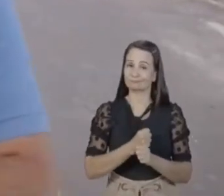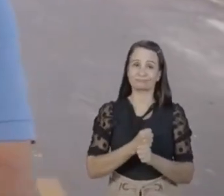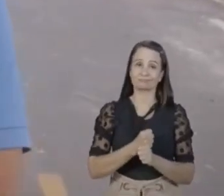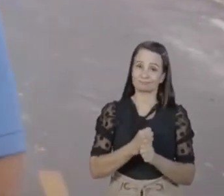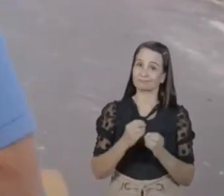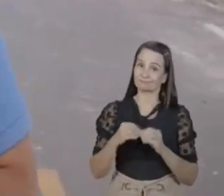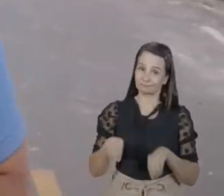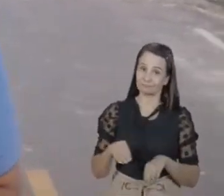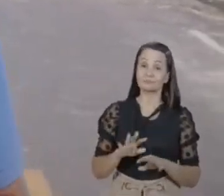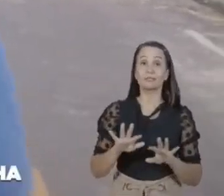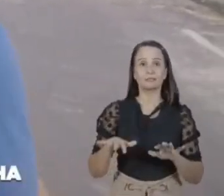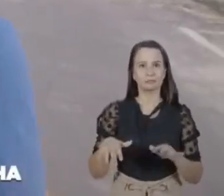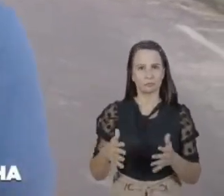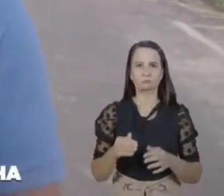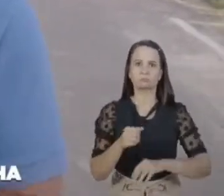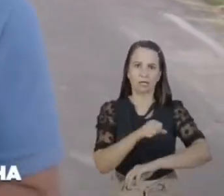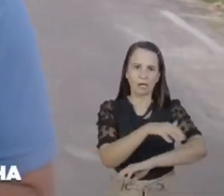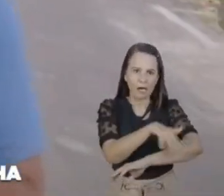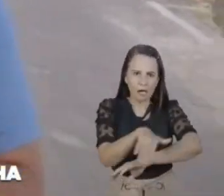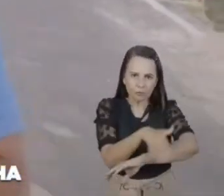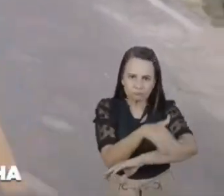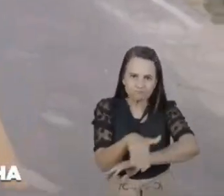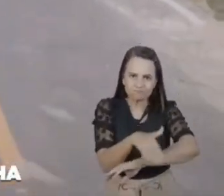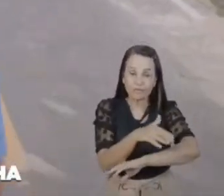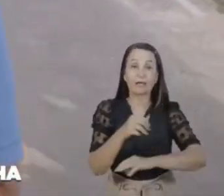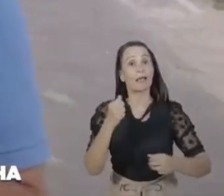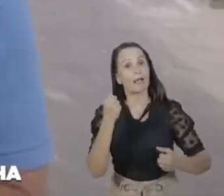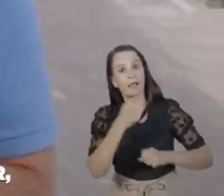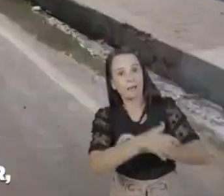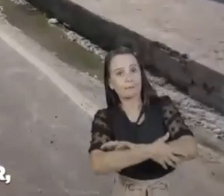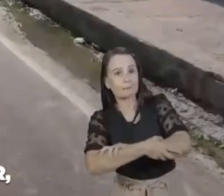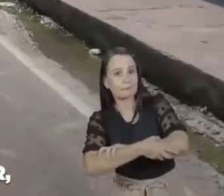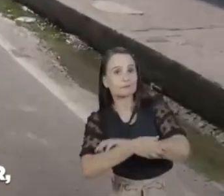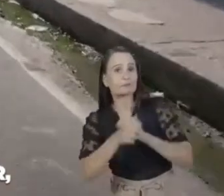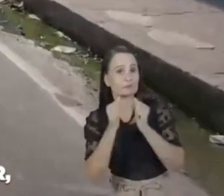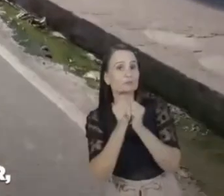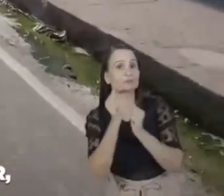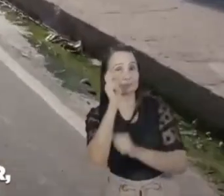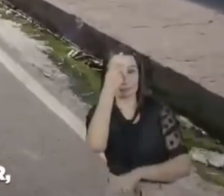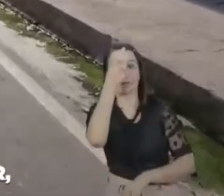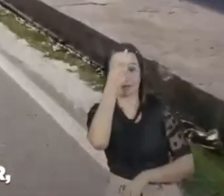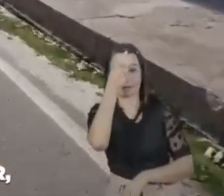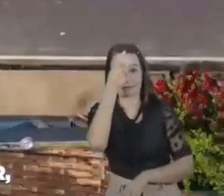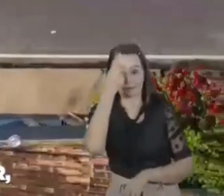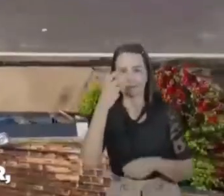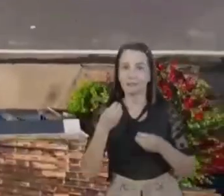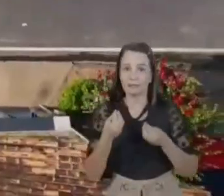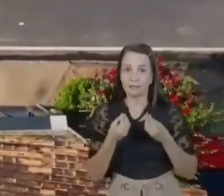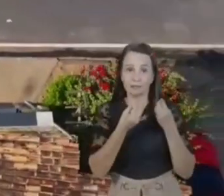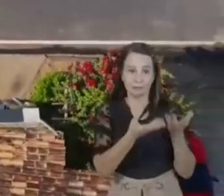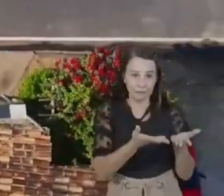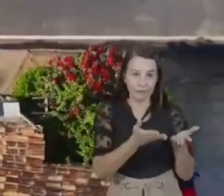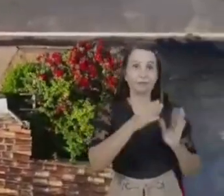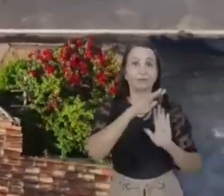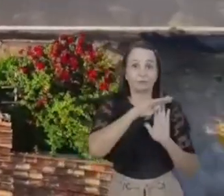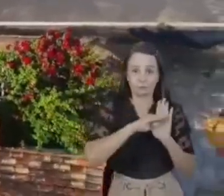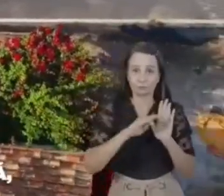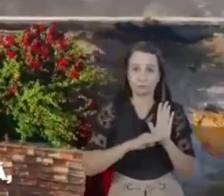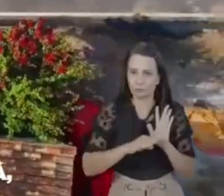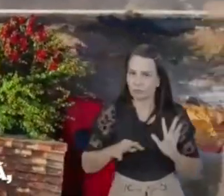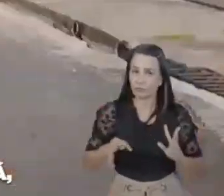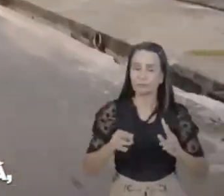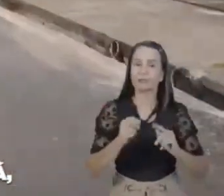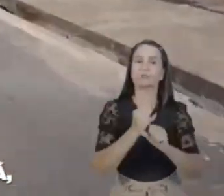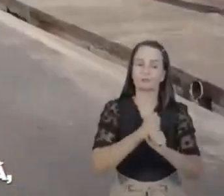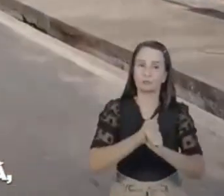obras que são só a capa. Esse asfalto aqui é recurso da minha parceria com o governador Helder, que trouxe para cá